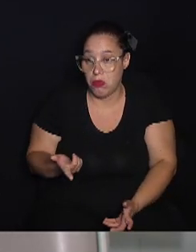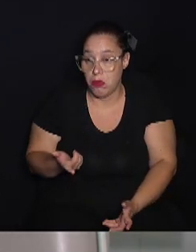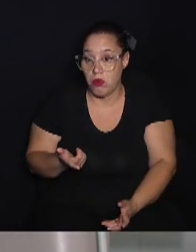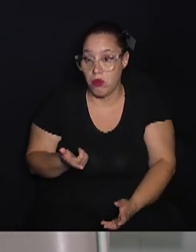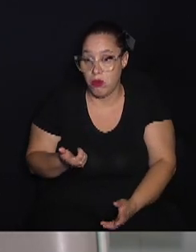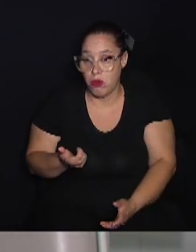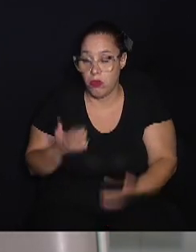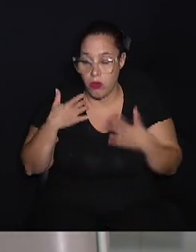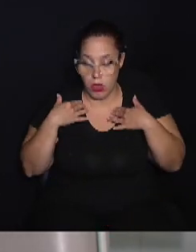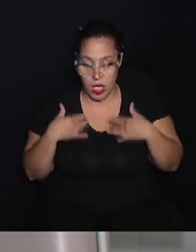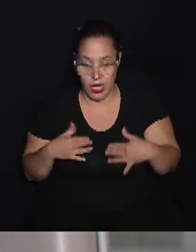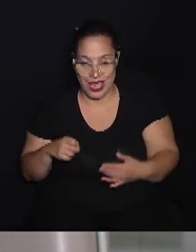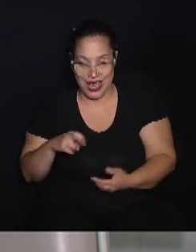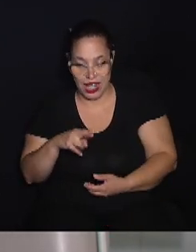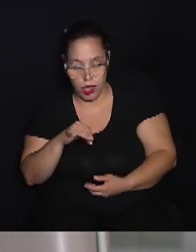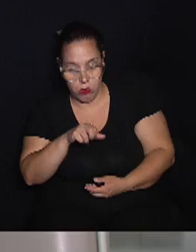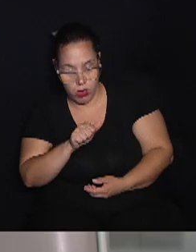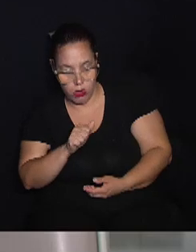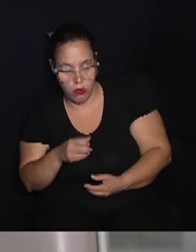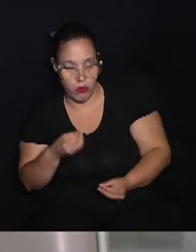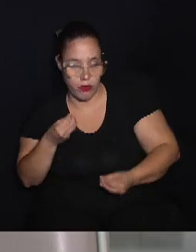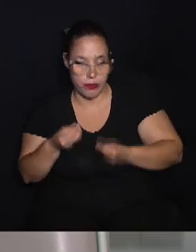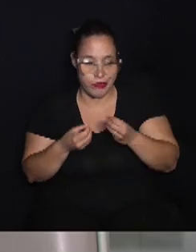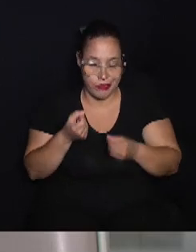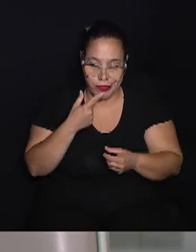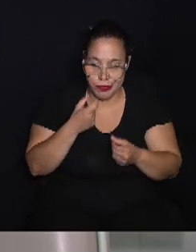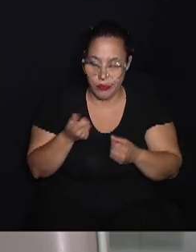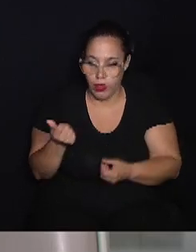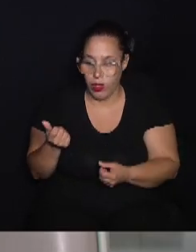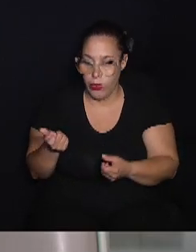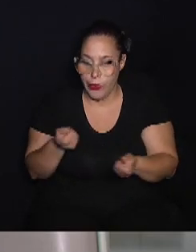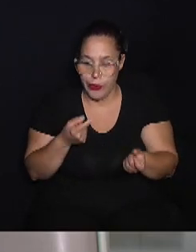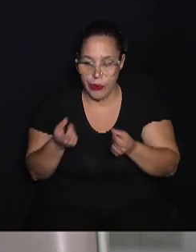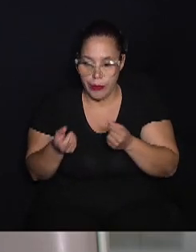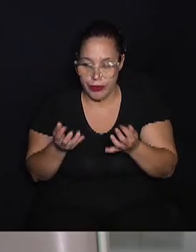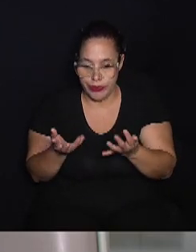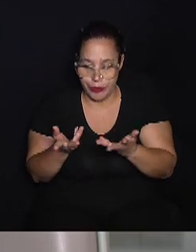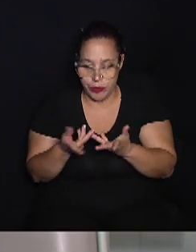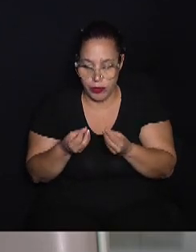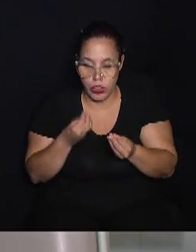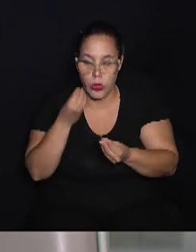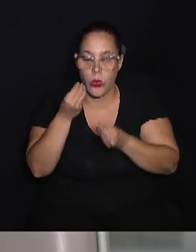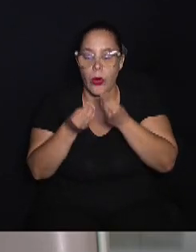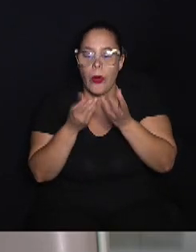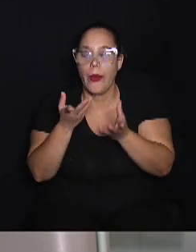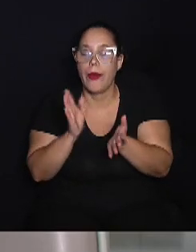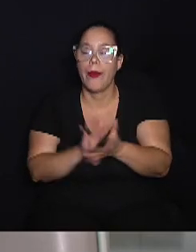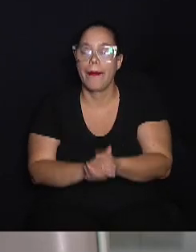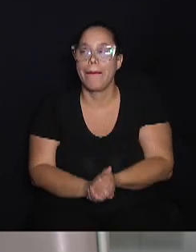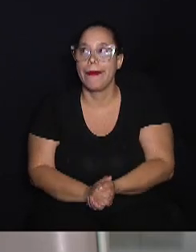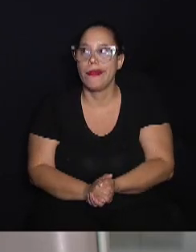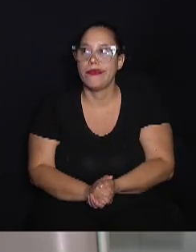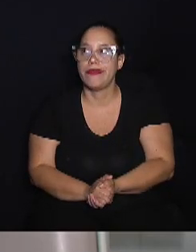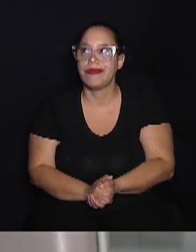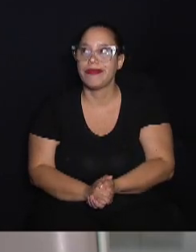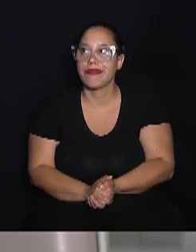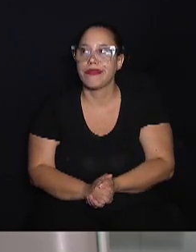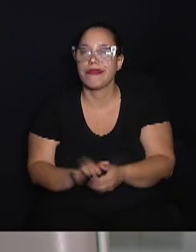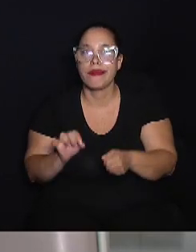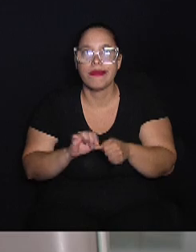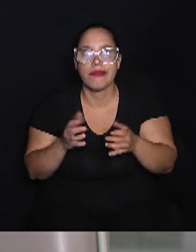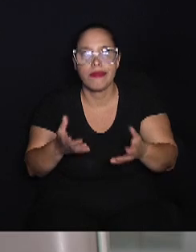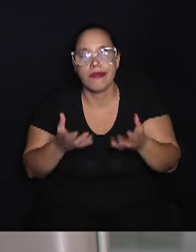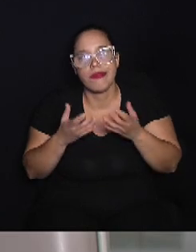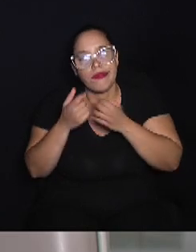sistêmica né e a dose e como é feito porque às vezes a gente quer uma